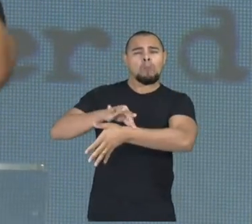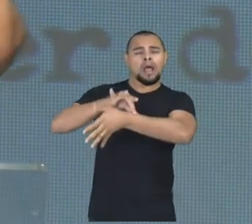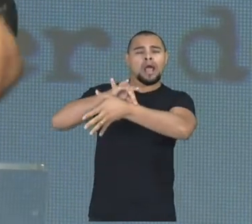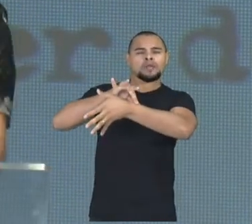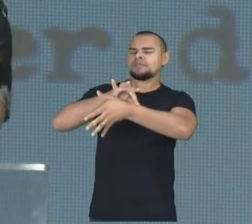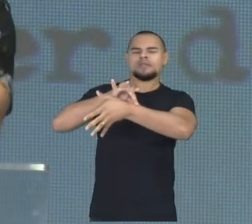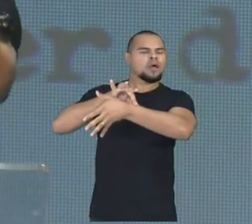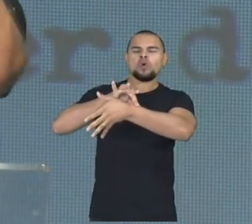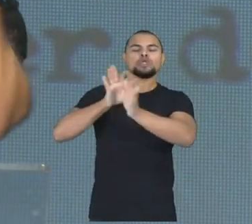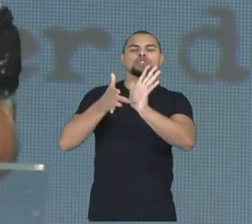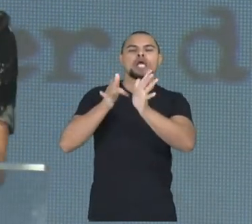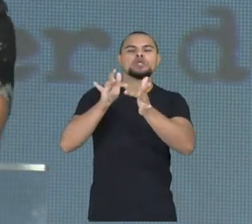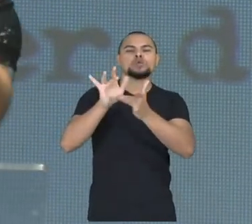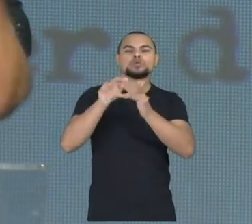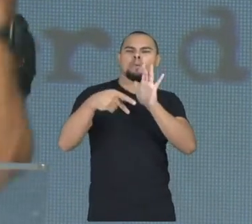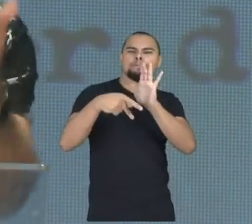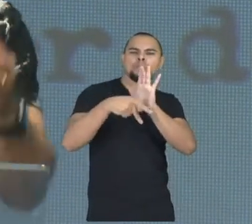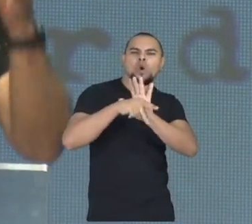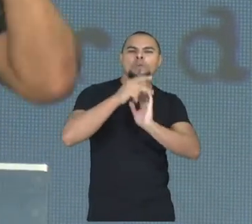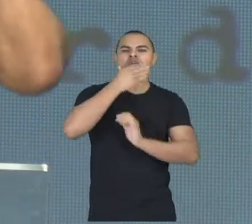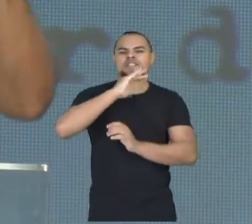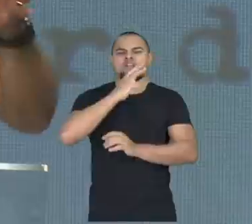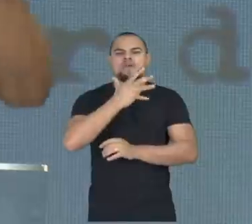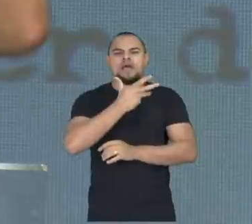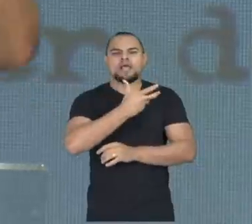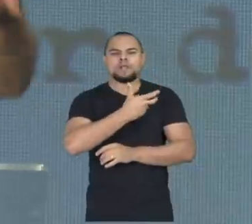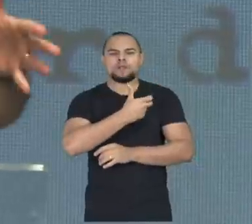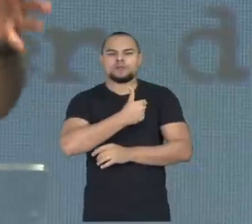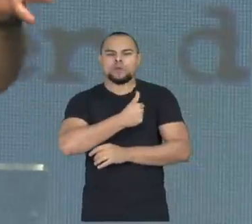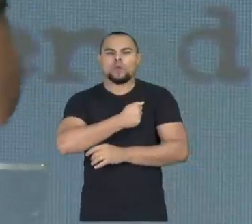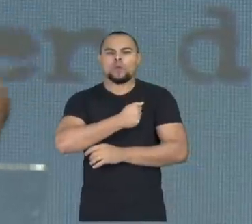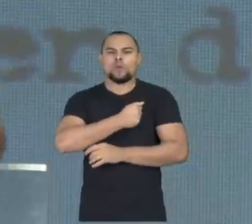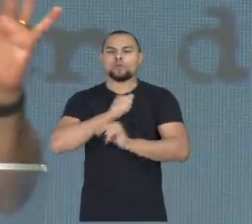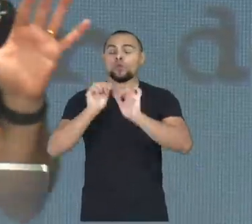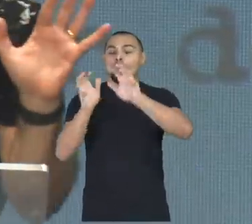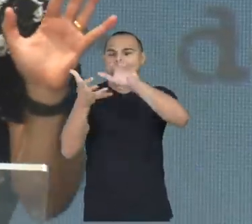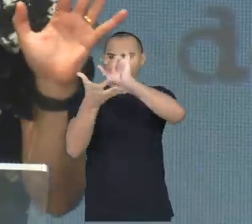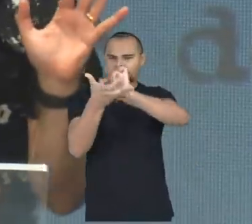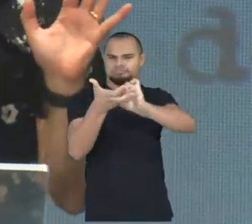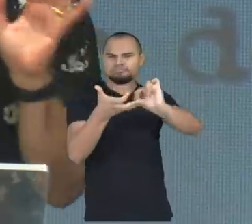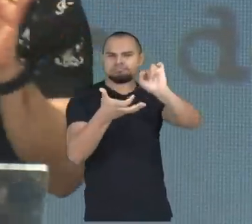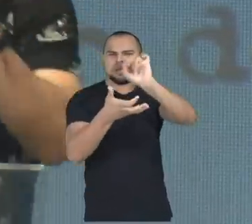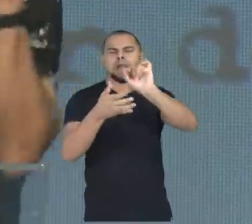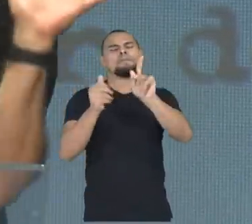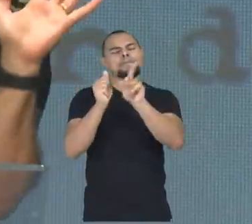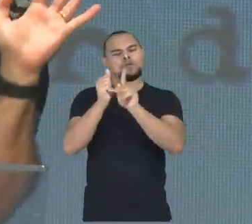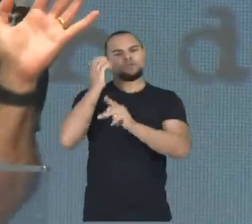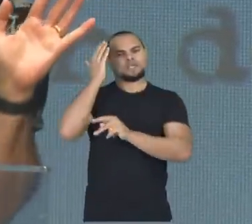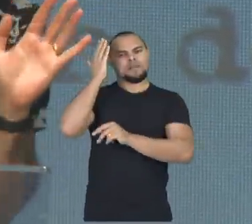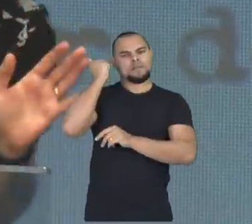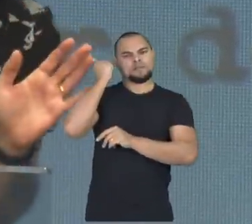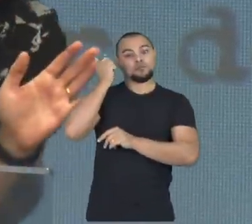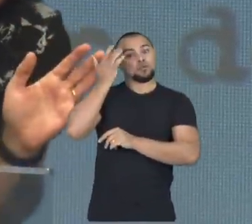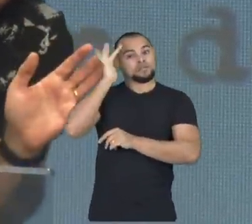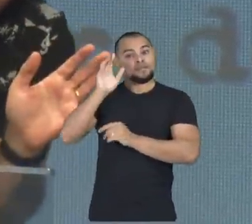próprio Salvador, Redentor da humanidade. Já estava claro para Pedro, pelo menos na afirmação. Eu não sei se ele copiou de